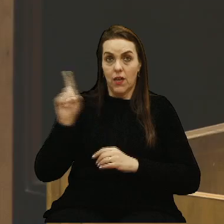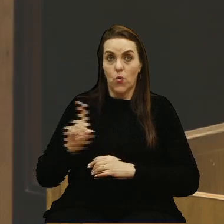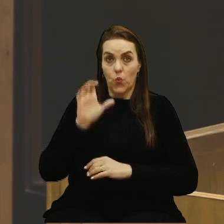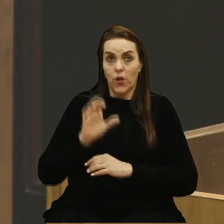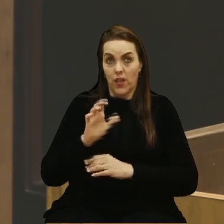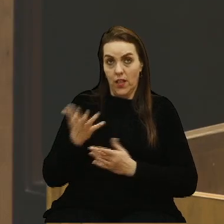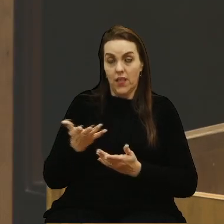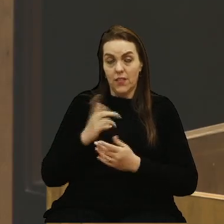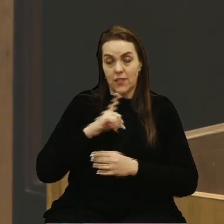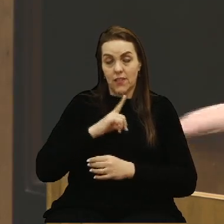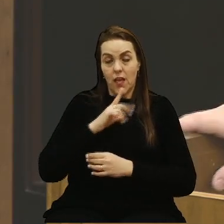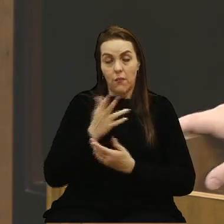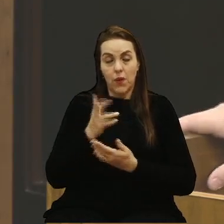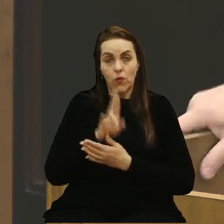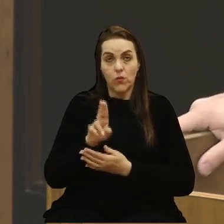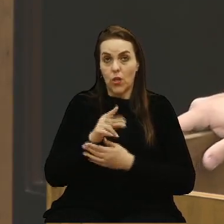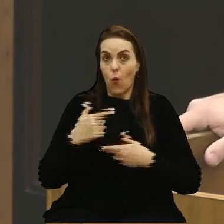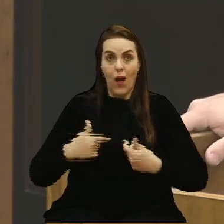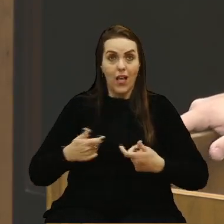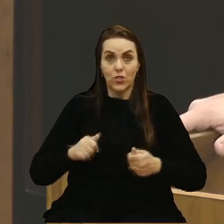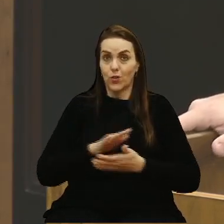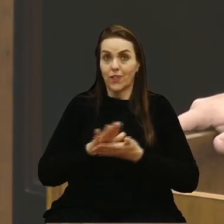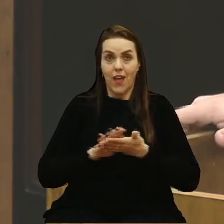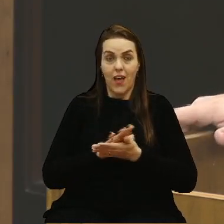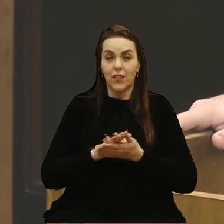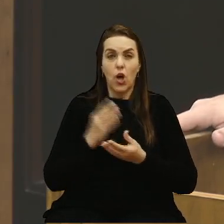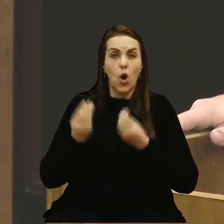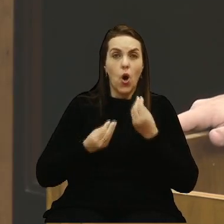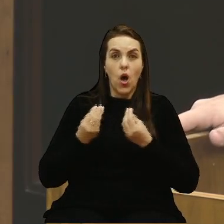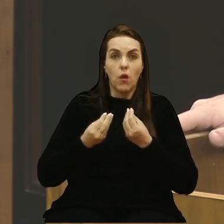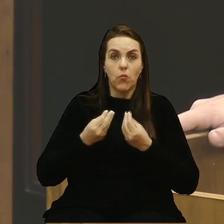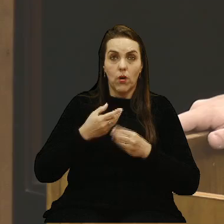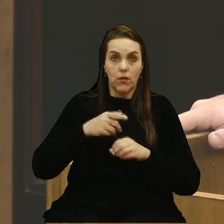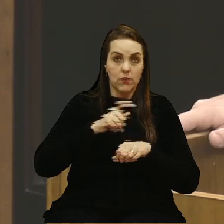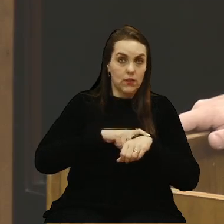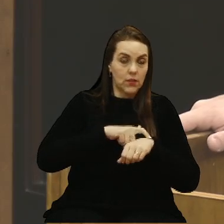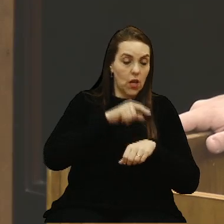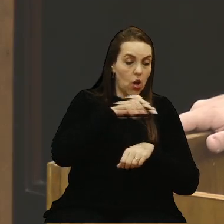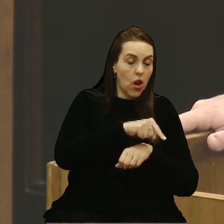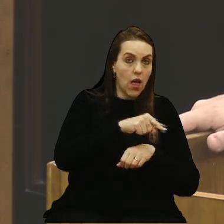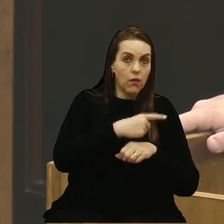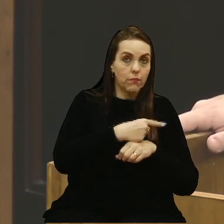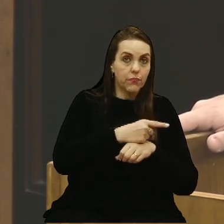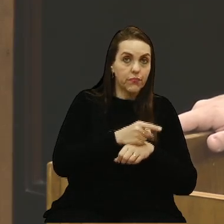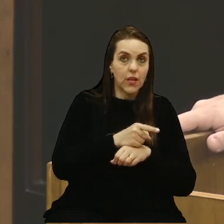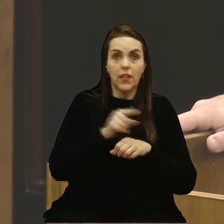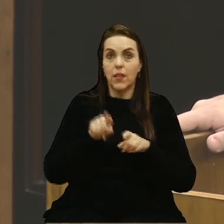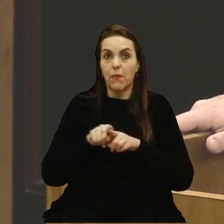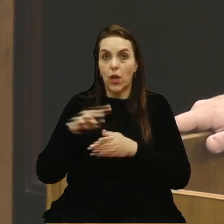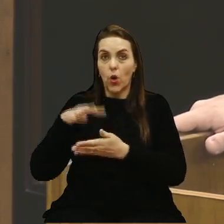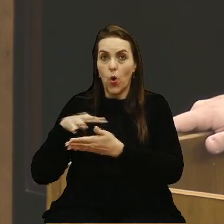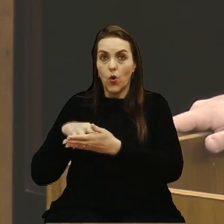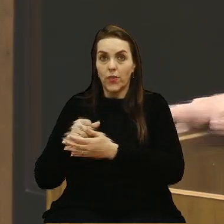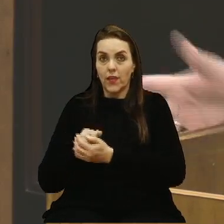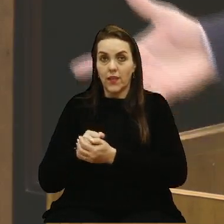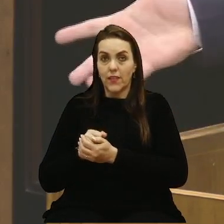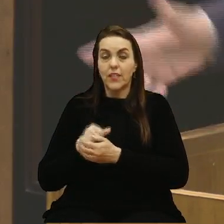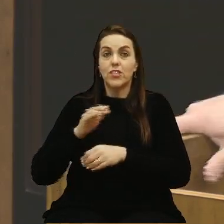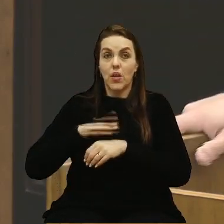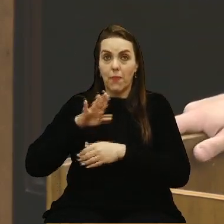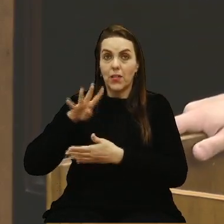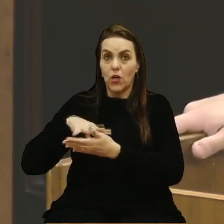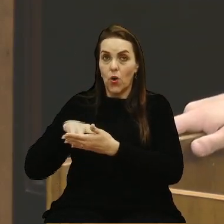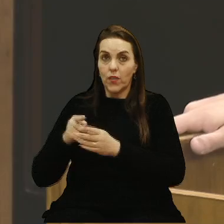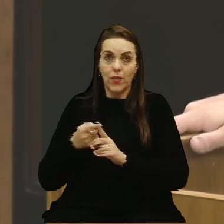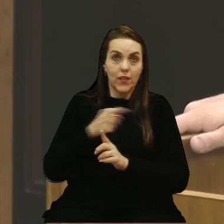comprovar que ele não gastou aquilo, então a gente tem que verificar quanto está no relógio e quanto está na conta. Porque esse meu cliente tinha mais na conta do que tinha no